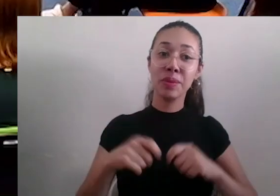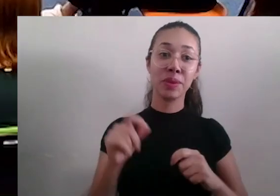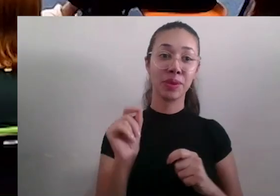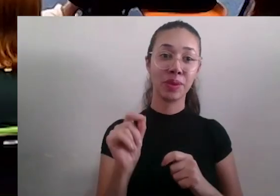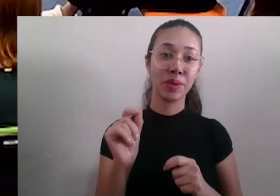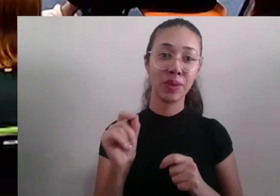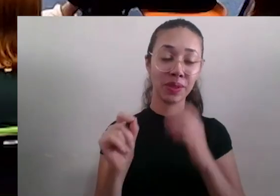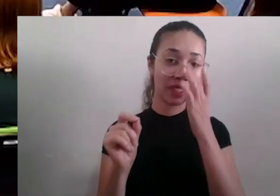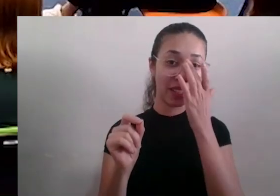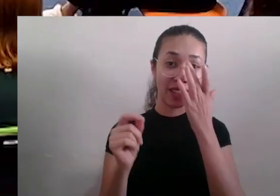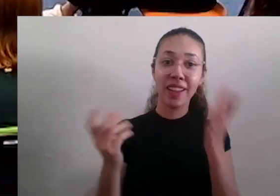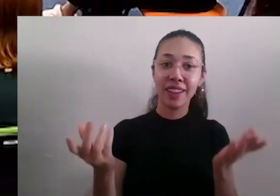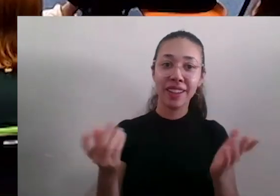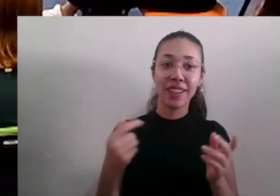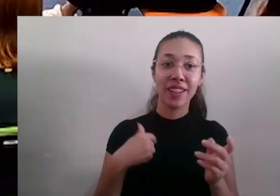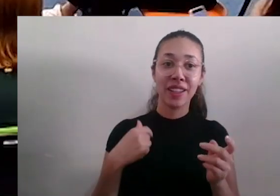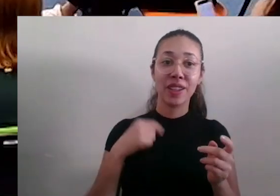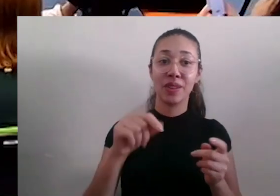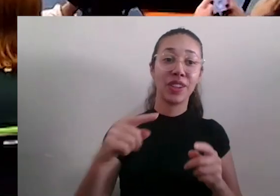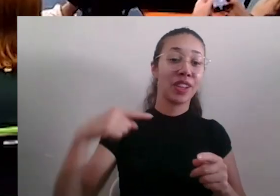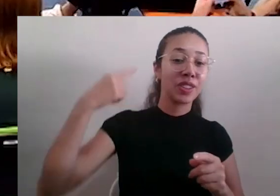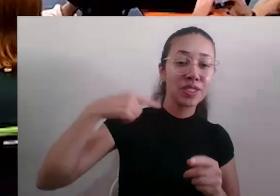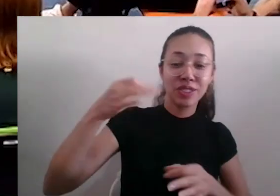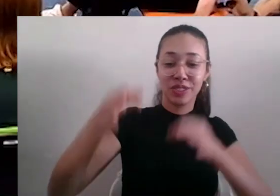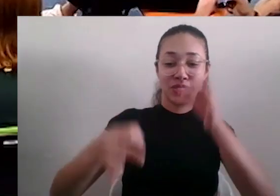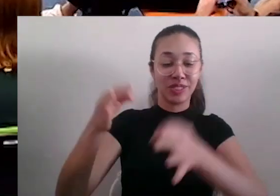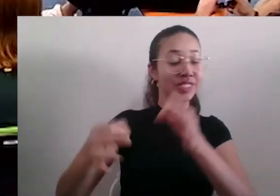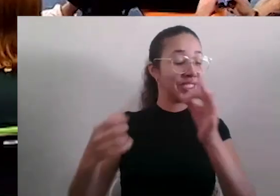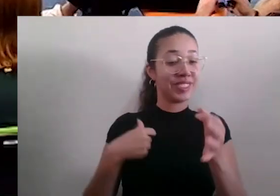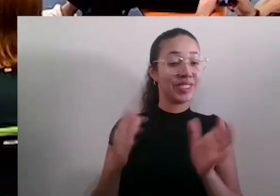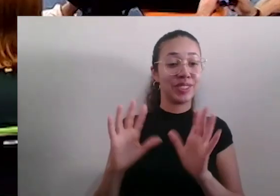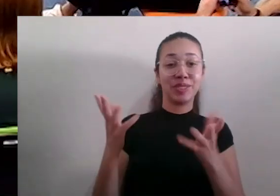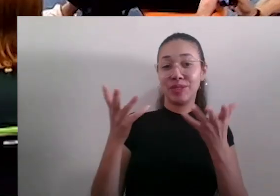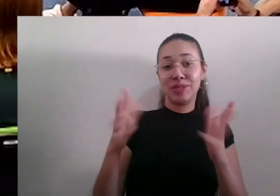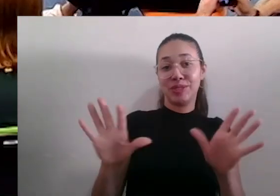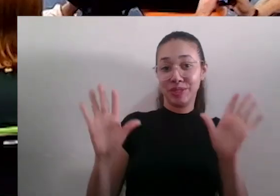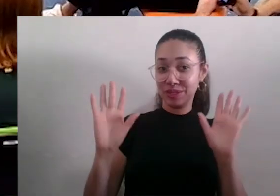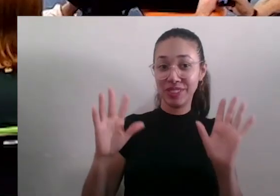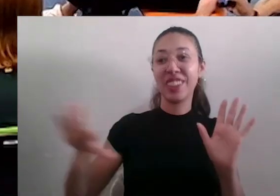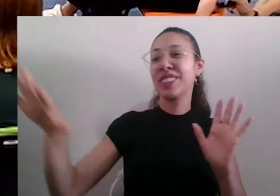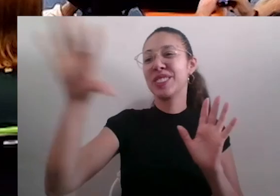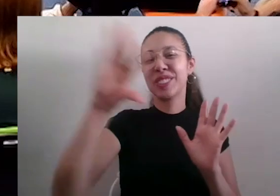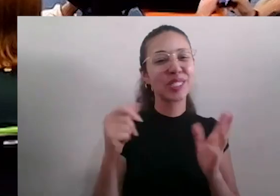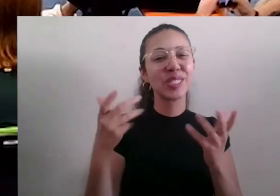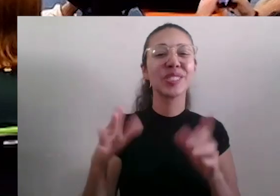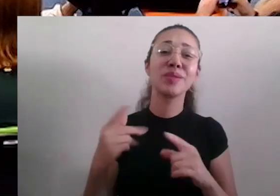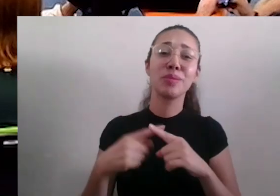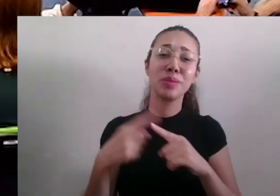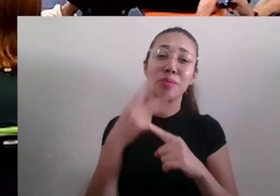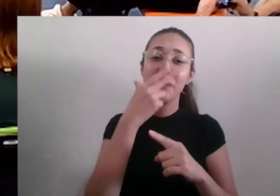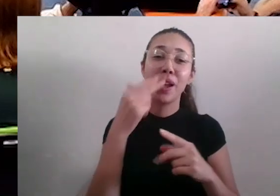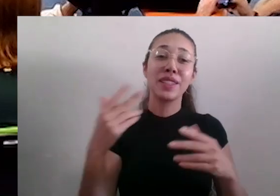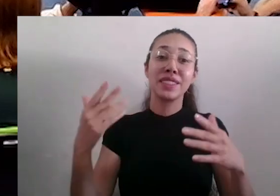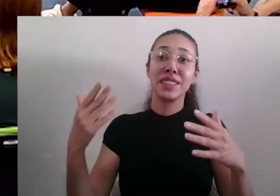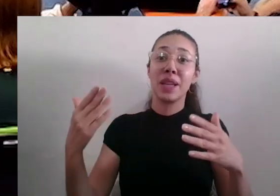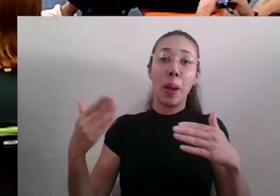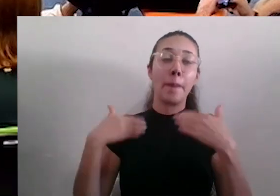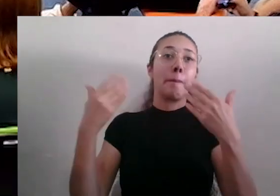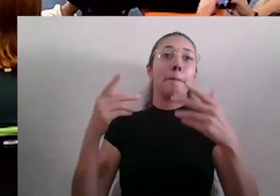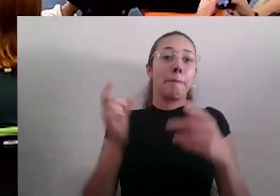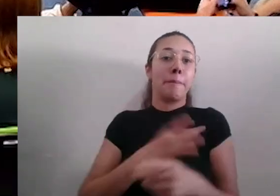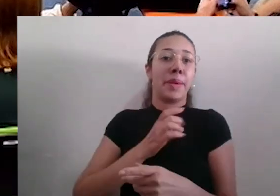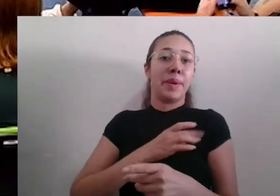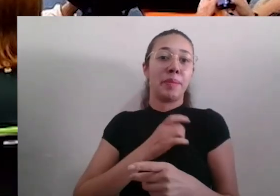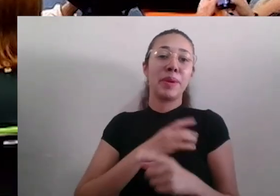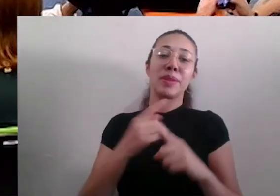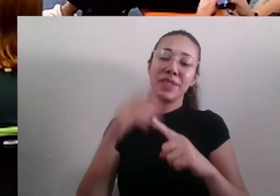sem ter que lidar com o judiciário de um modo geral é melhor eu acho que essa é a sensação de todo mundo justamente porque dá muito medo porque o poder é muito grande e o poder